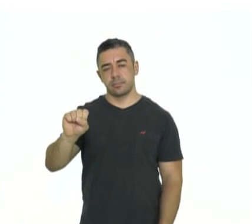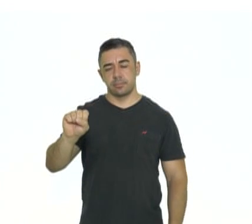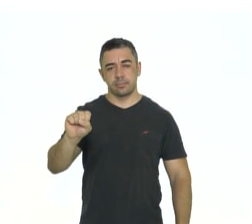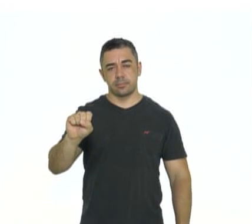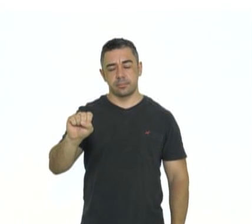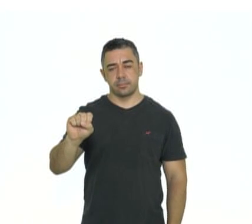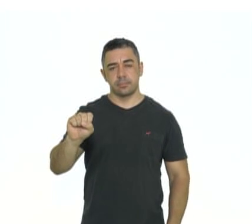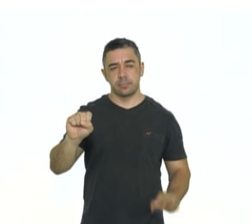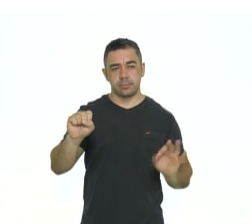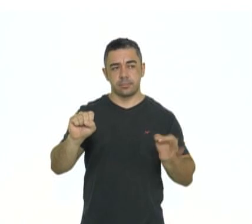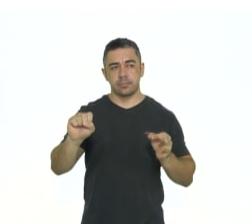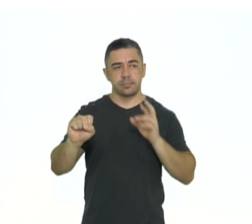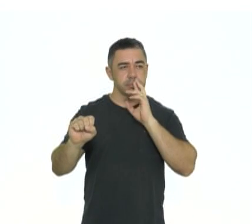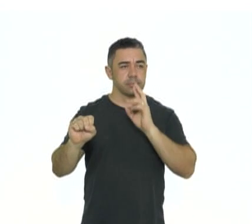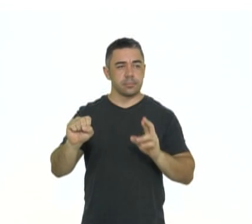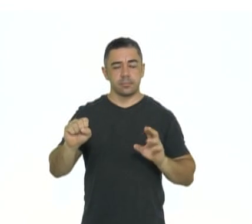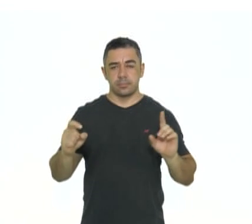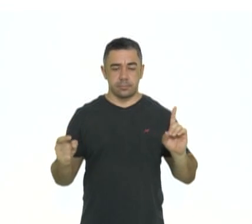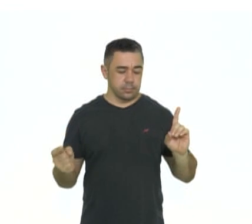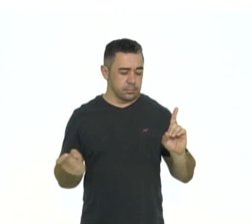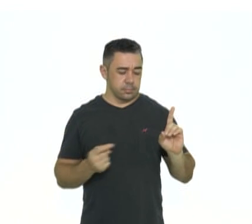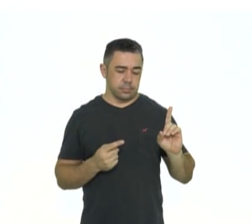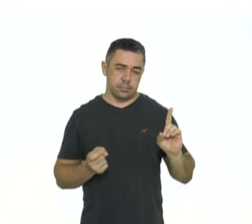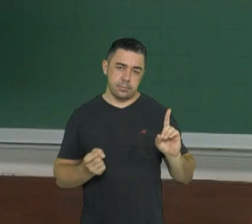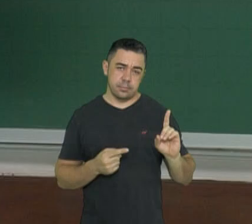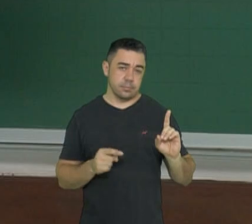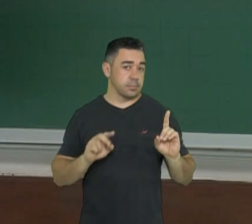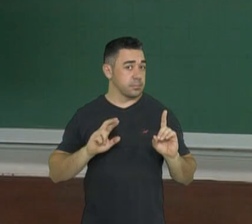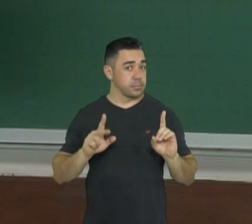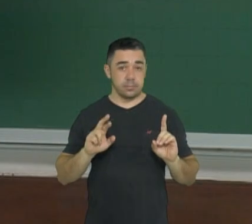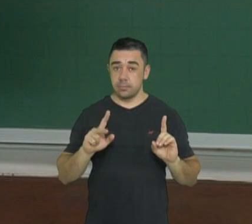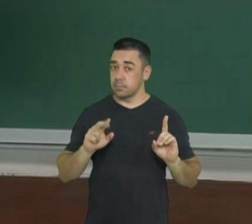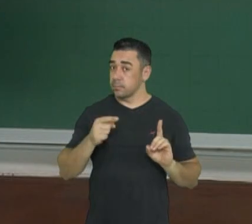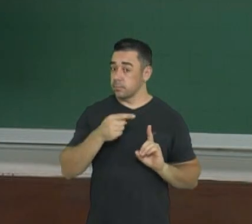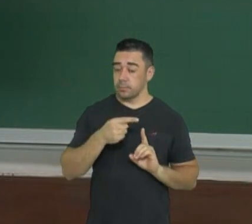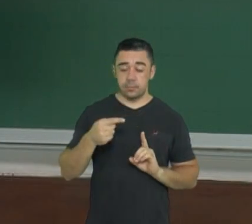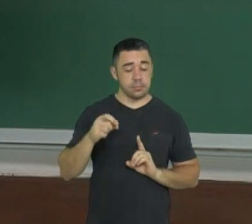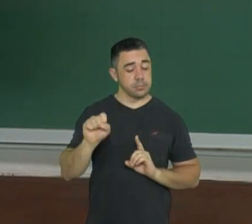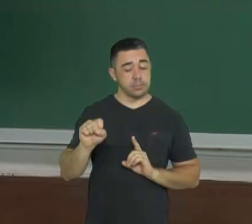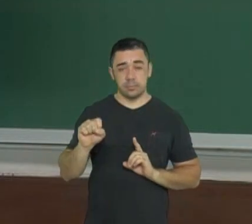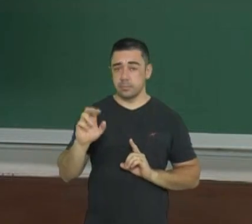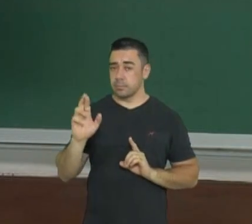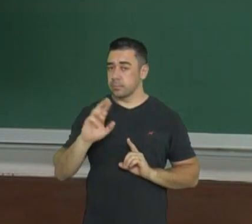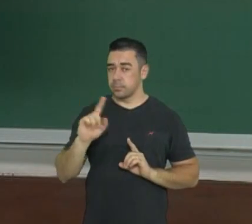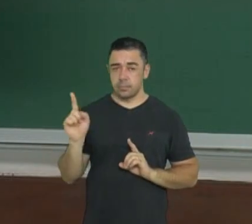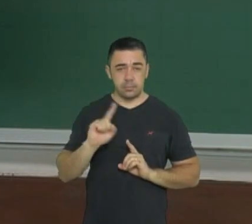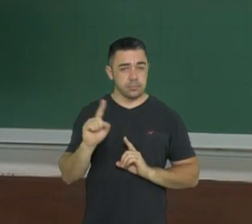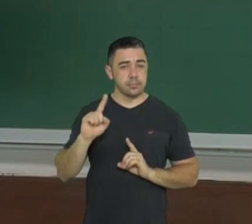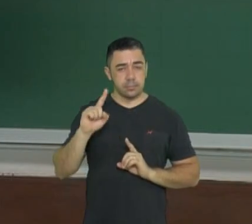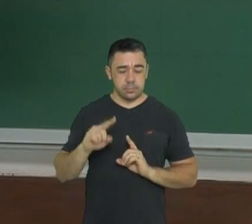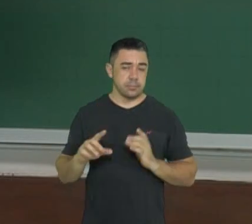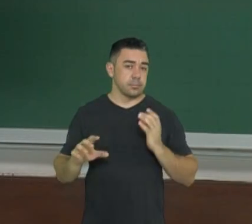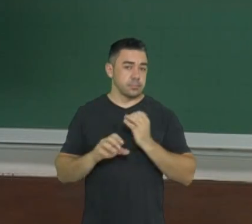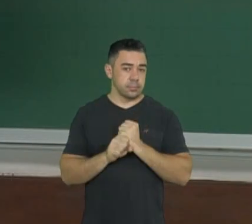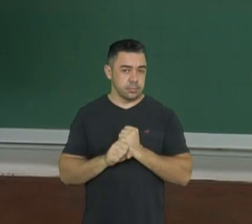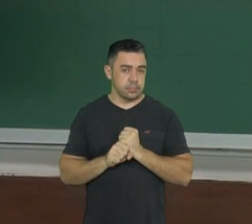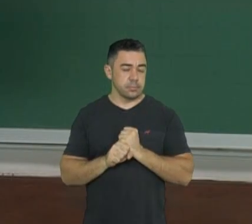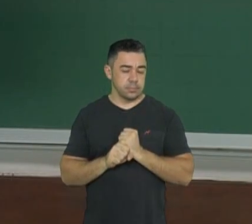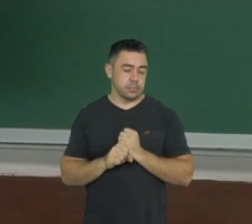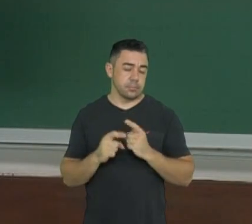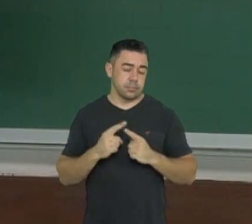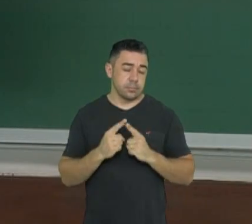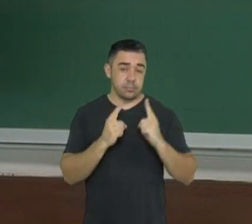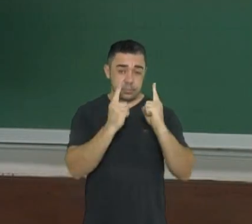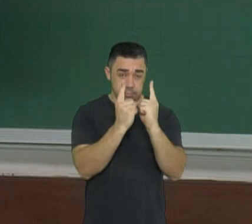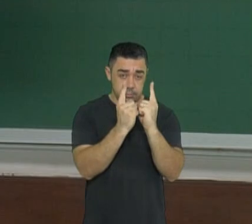58 tão resultado não é menos oito eu não vou subtrair tô adicionando como eu tirei